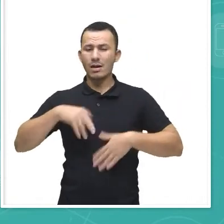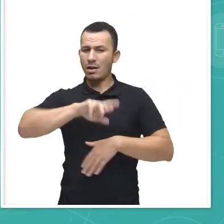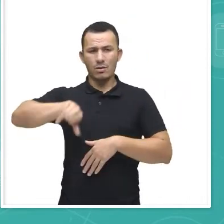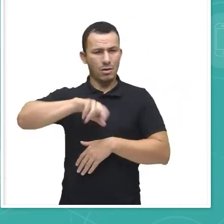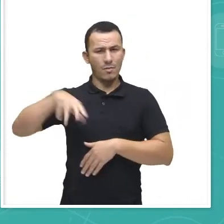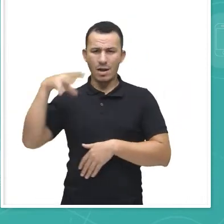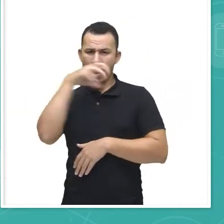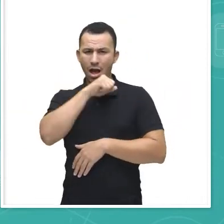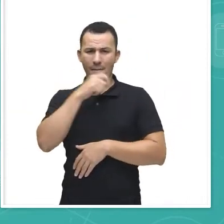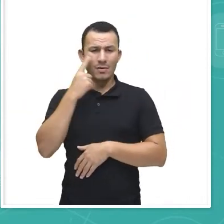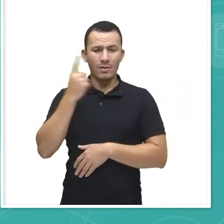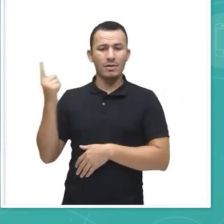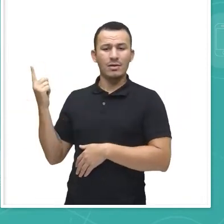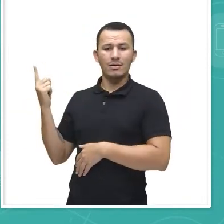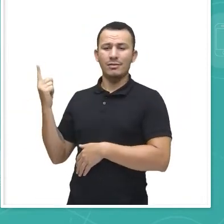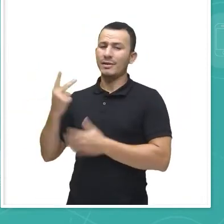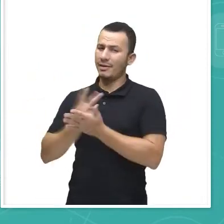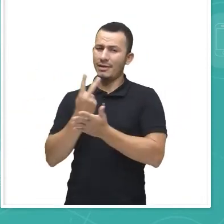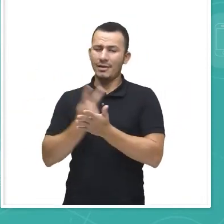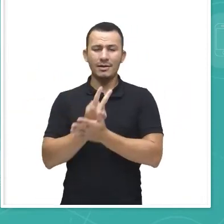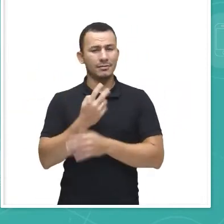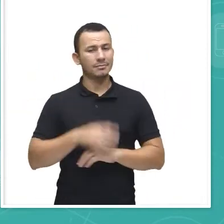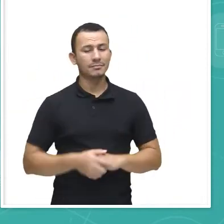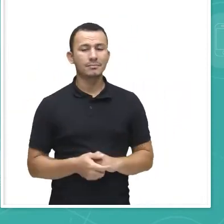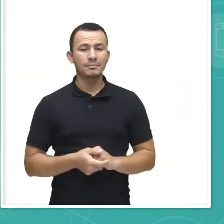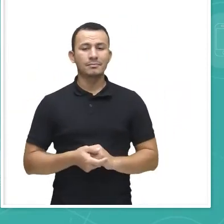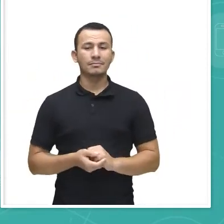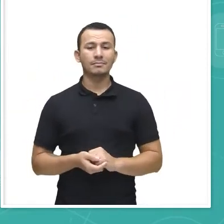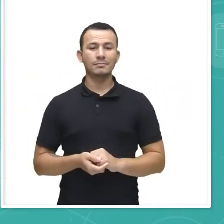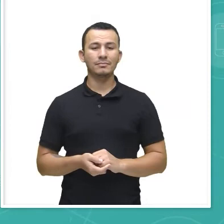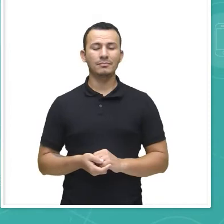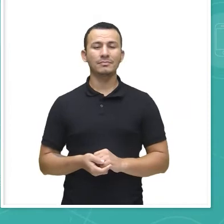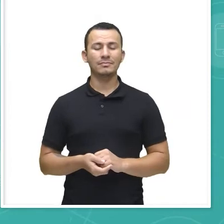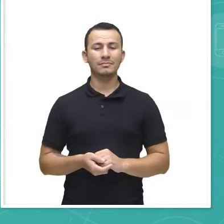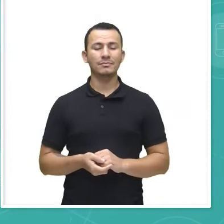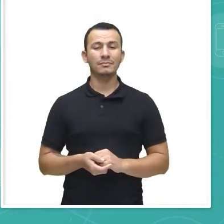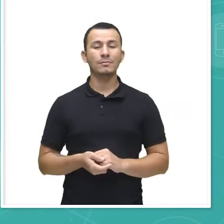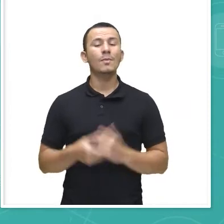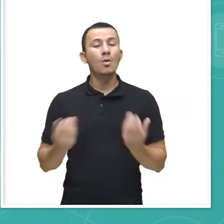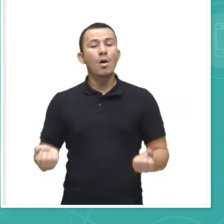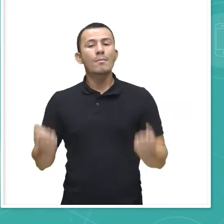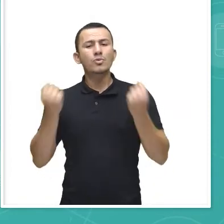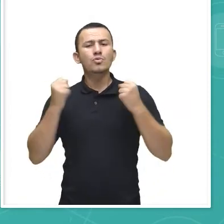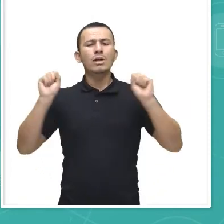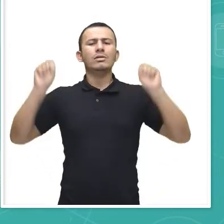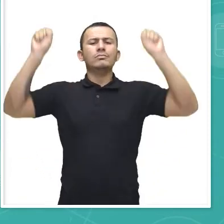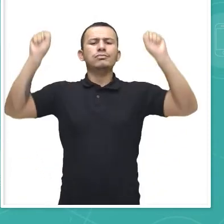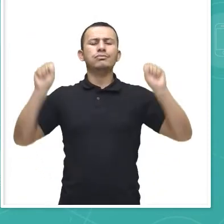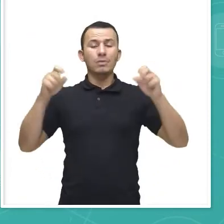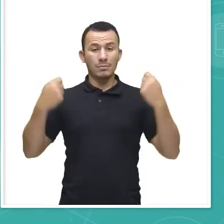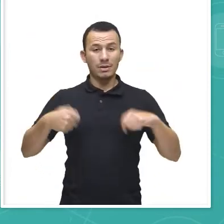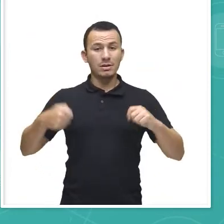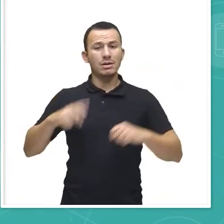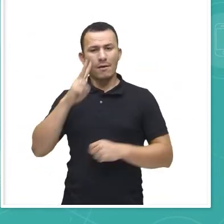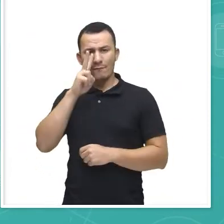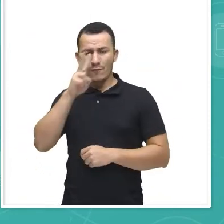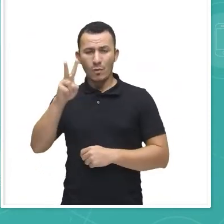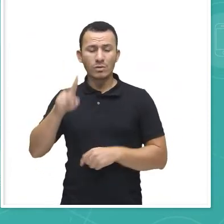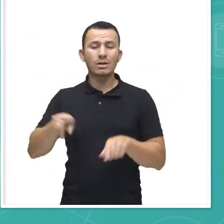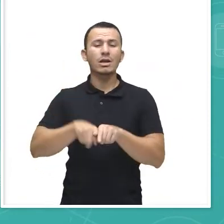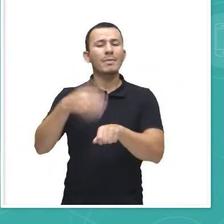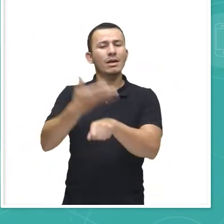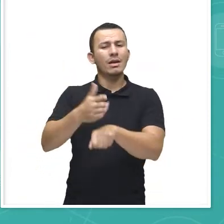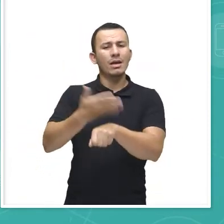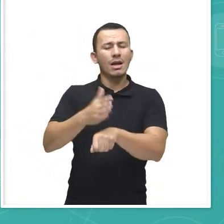Então aqui já está até errado essa musculação dele. Então olha lá, a musculação tem um treinamento de força utilizando